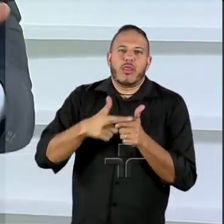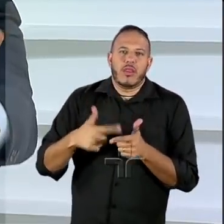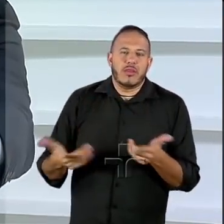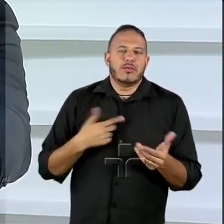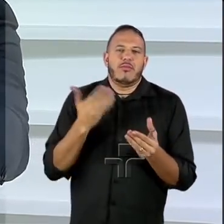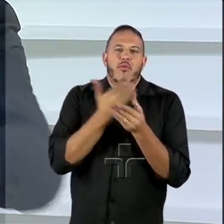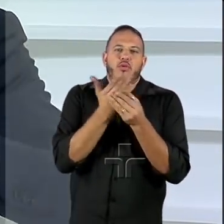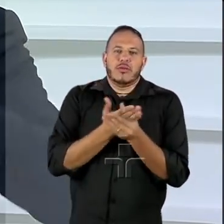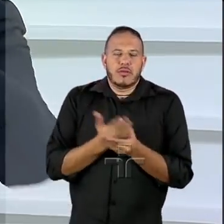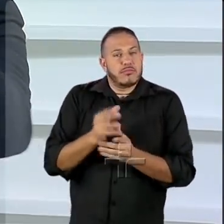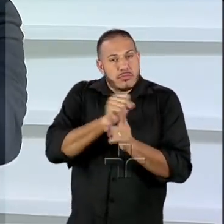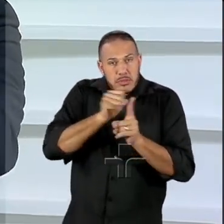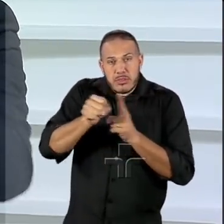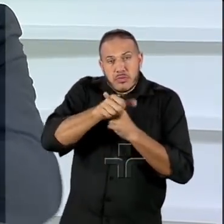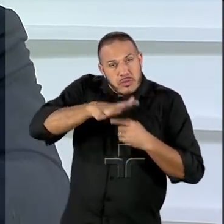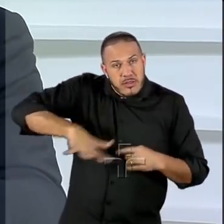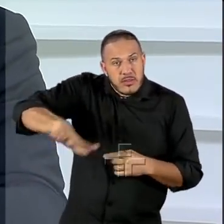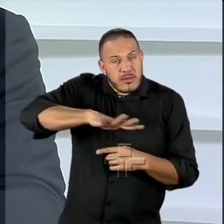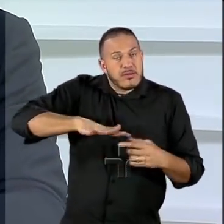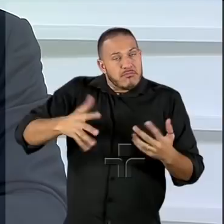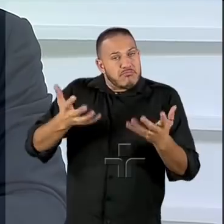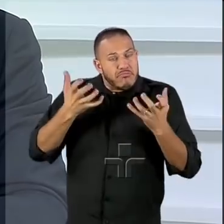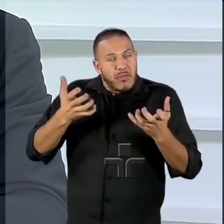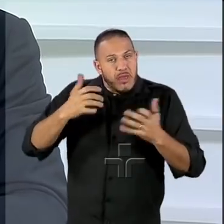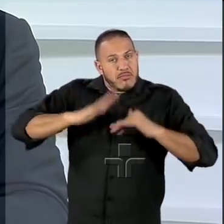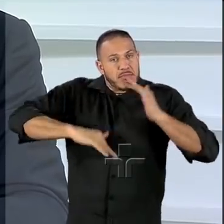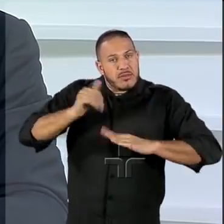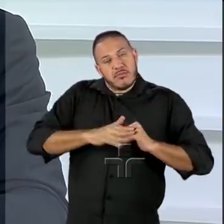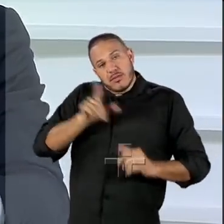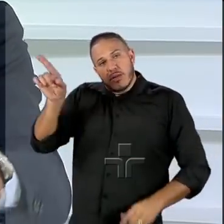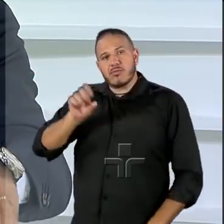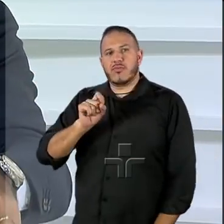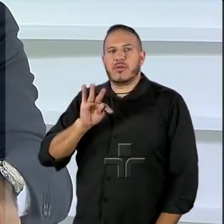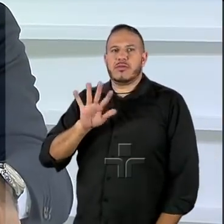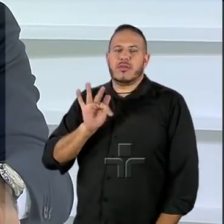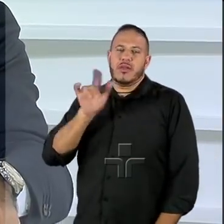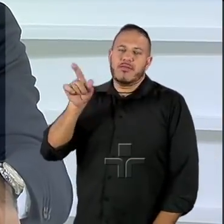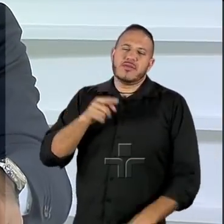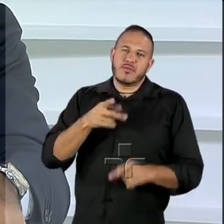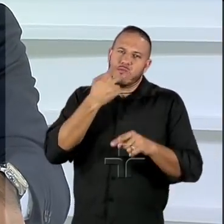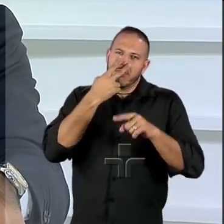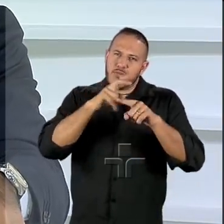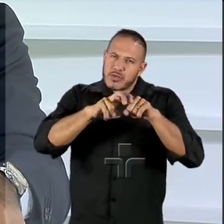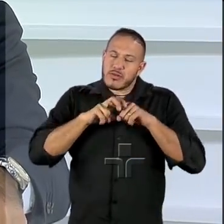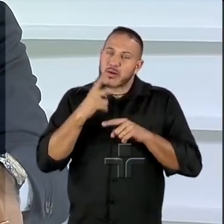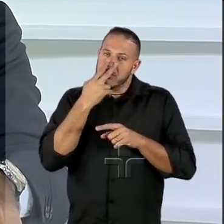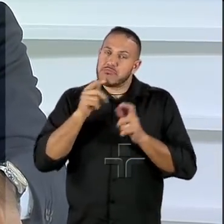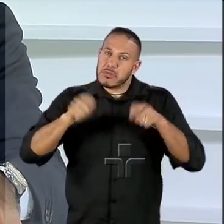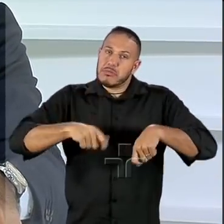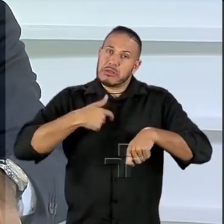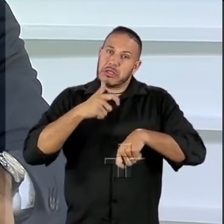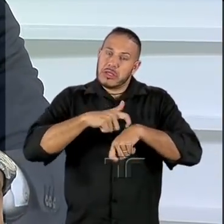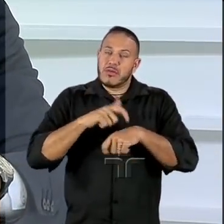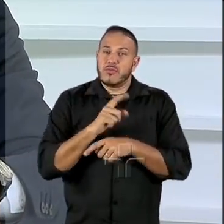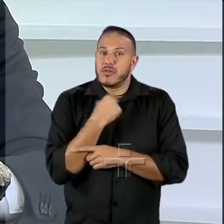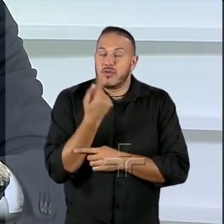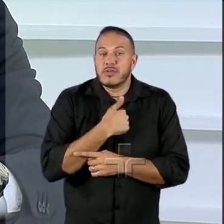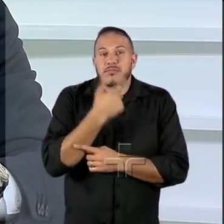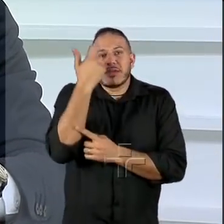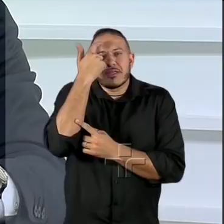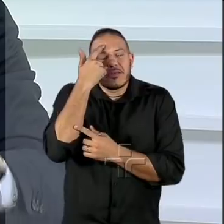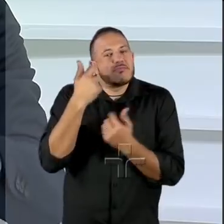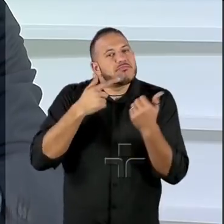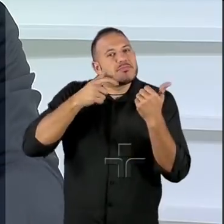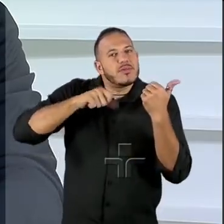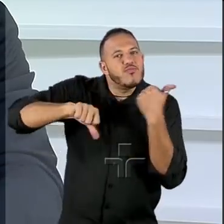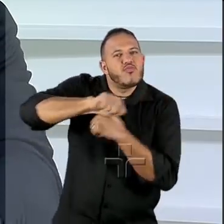a sociedade faz sobre o Supremo Tribunal Federal. Por isso, eu acho que está em tempo também de nós pensarmos na